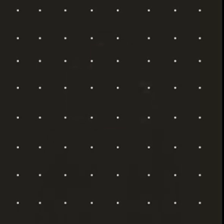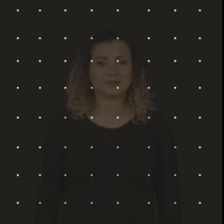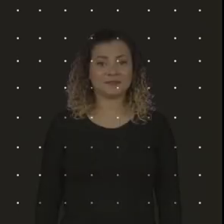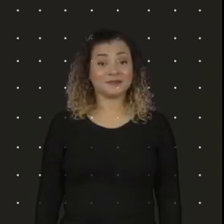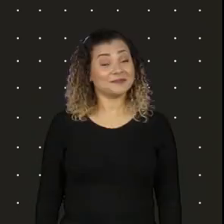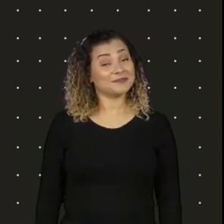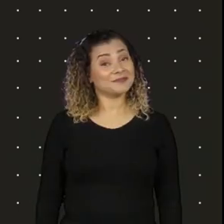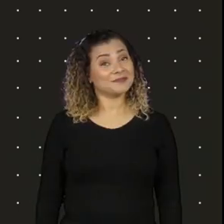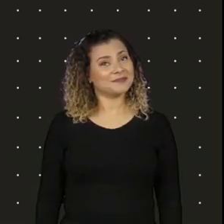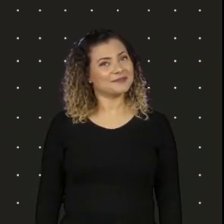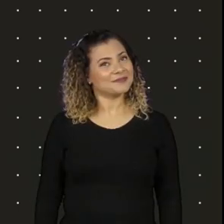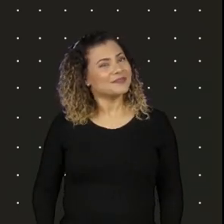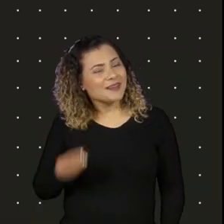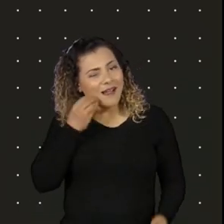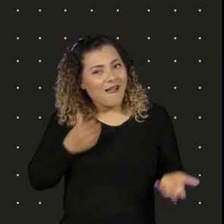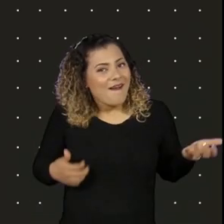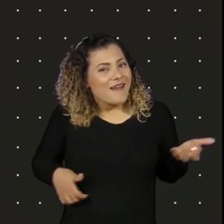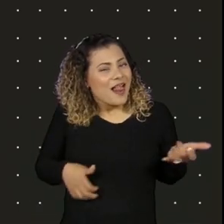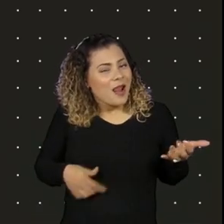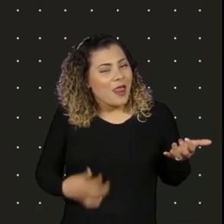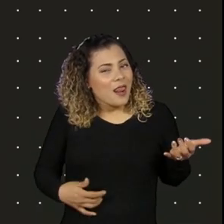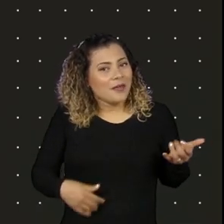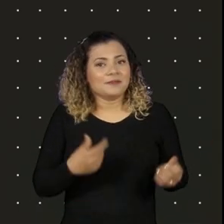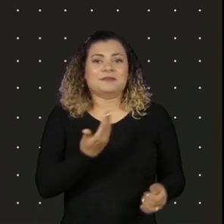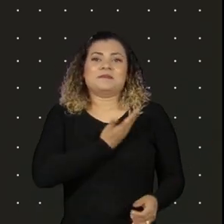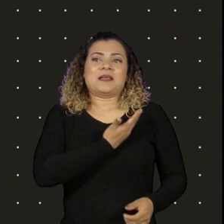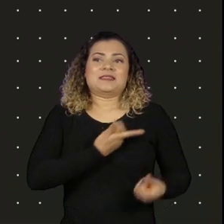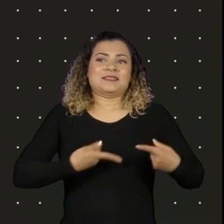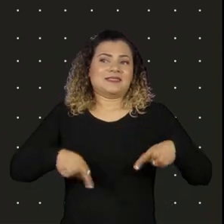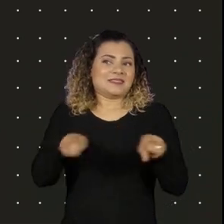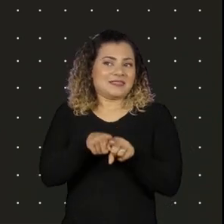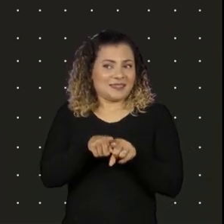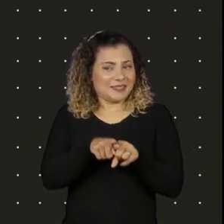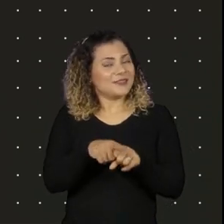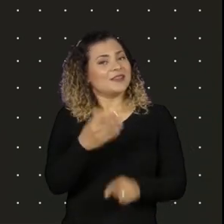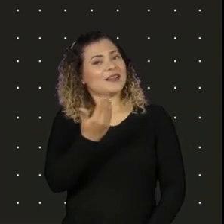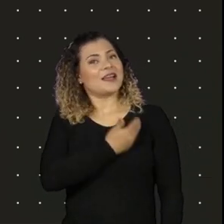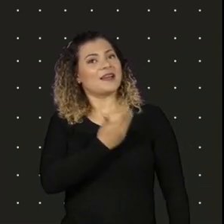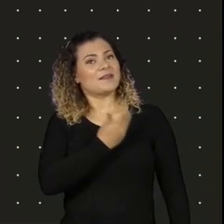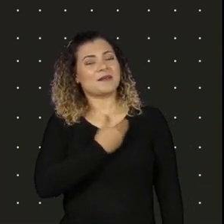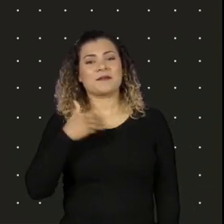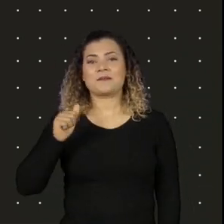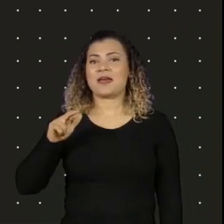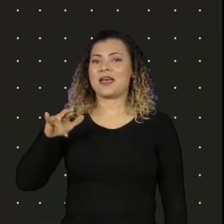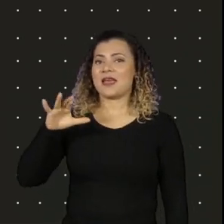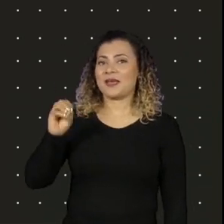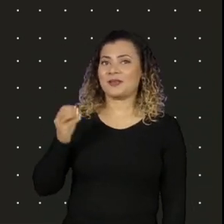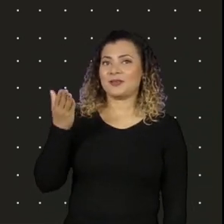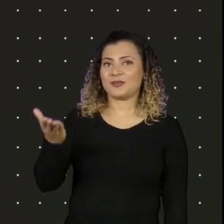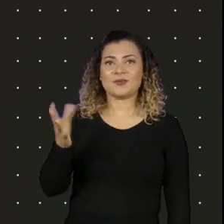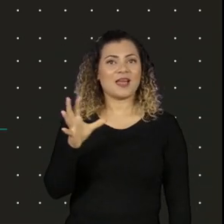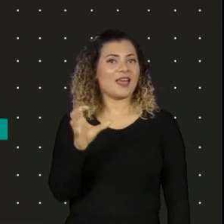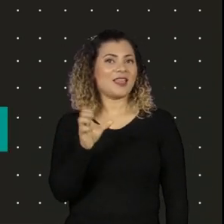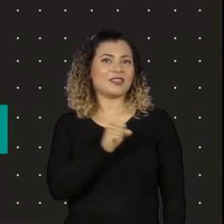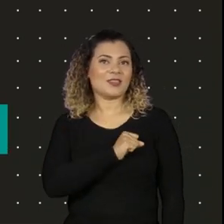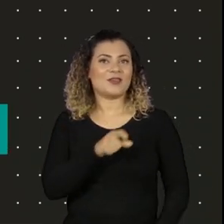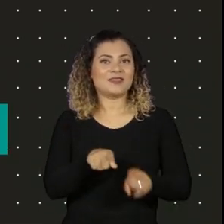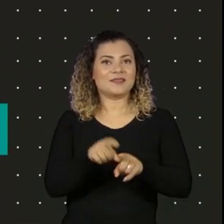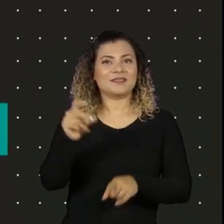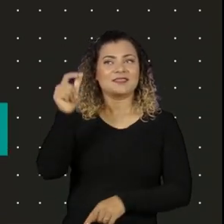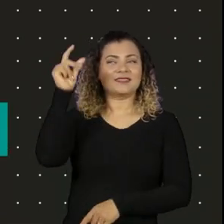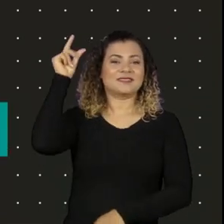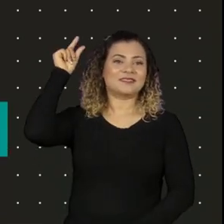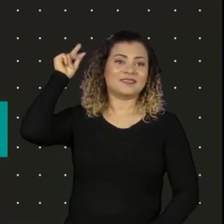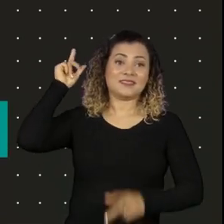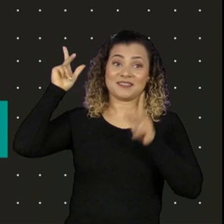Um bluesinho aqui, meu parceiro. Meu amigo Mário Bortolotto também curte muito os velhos blues,